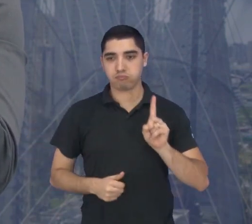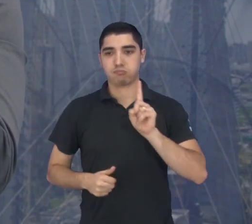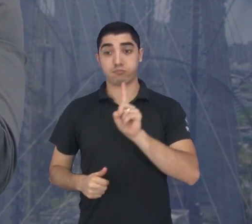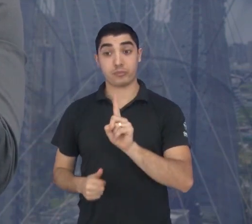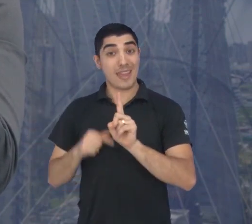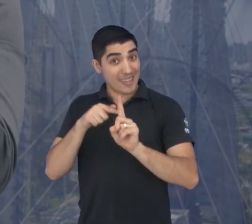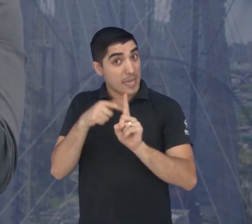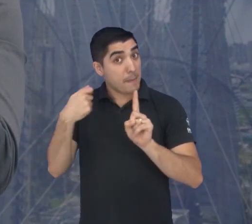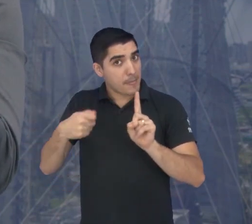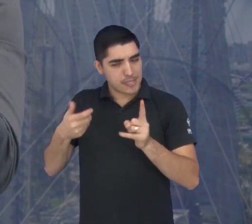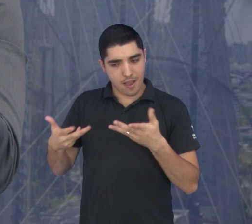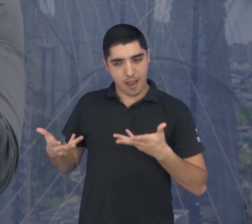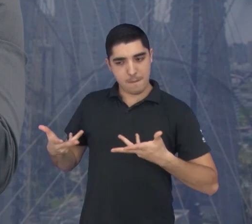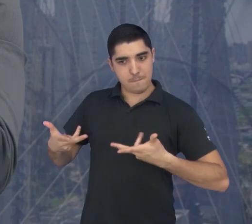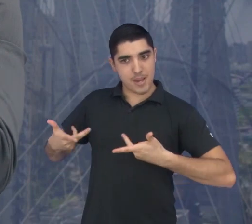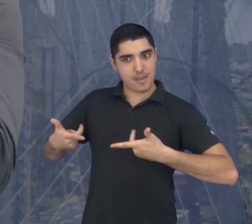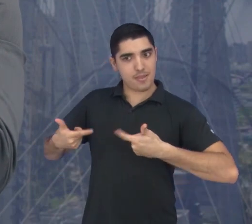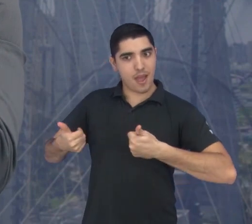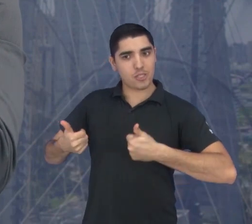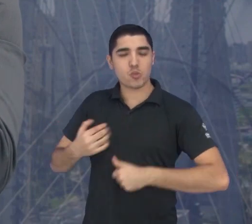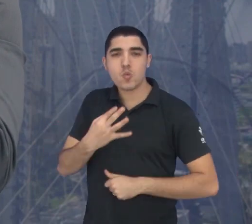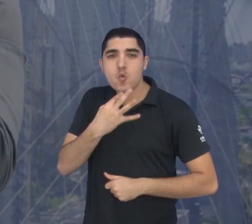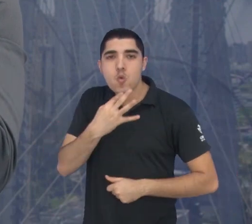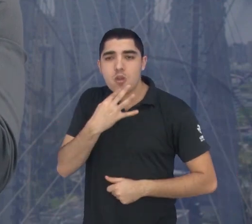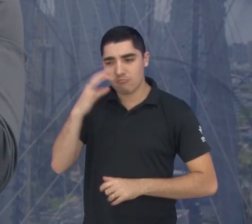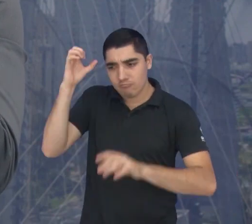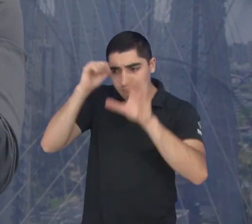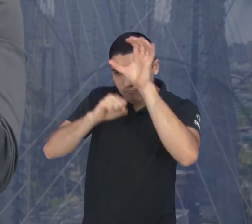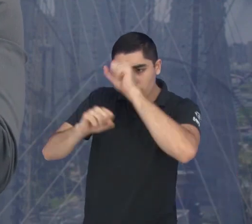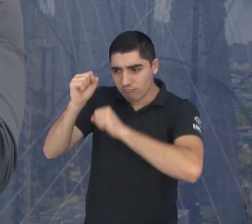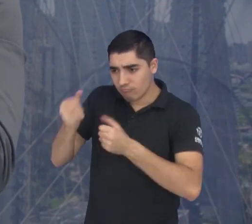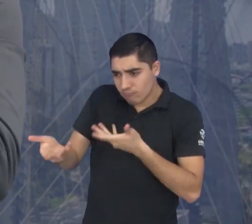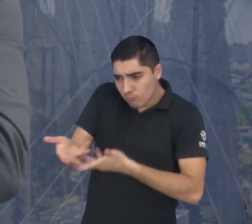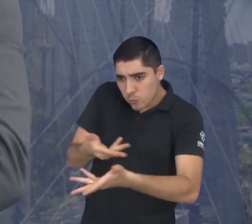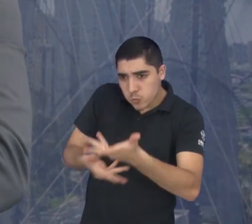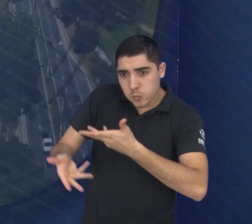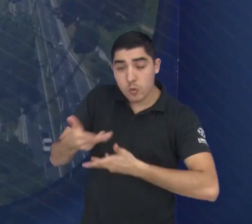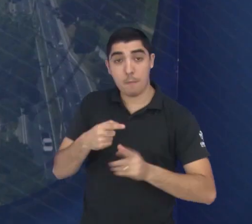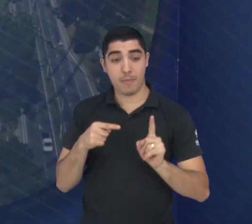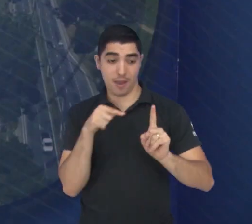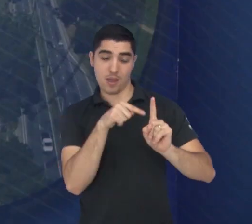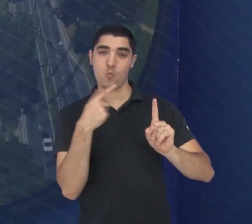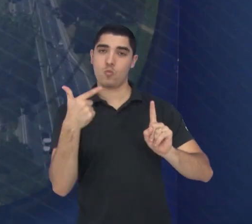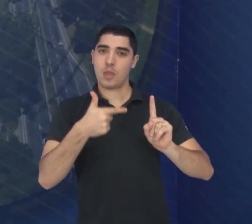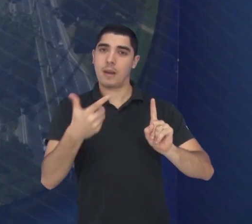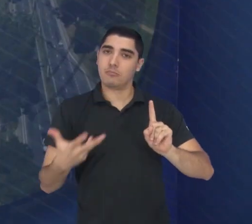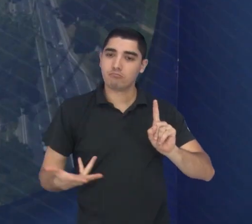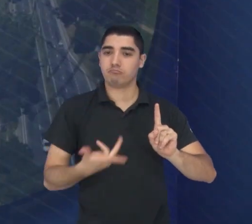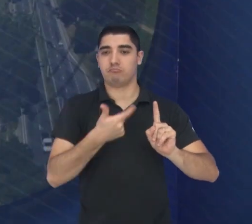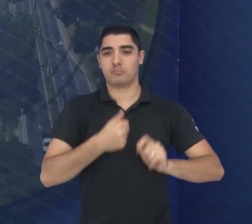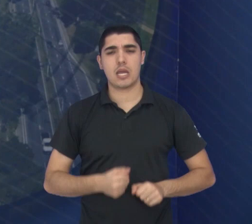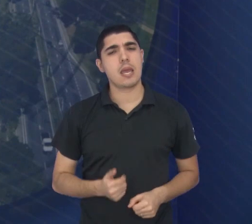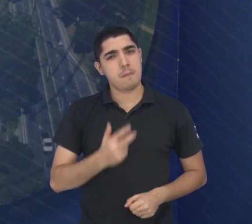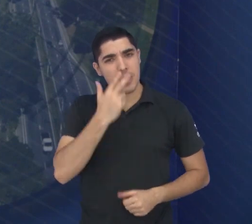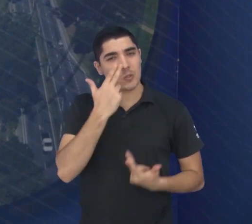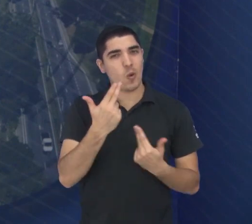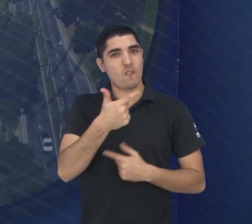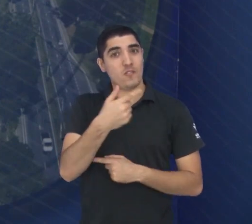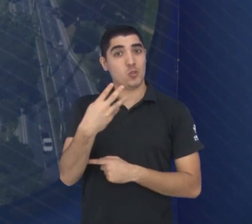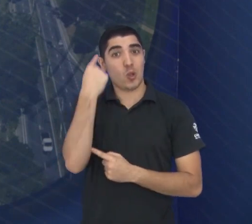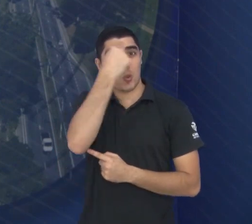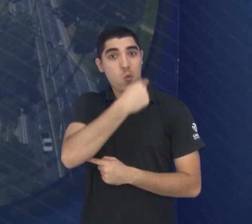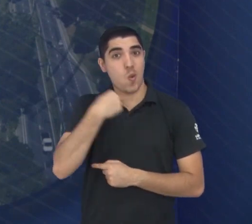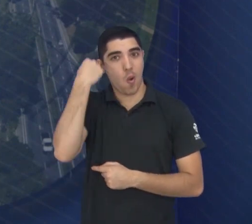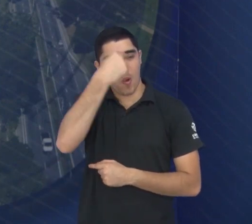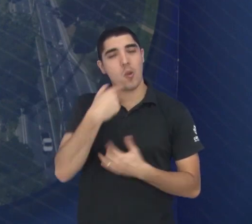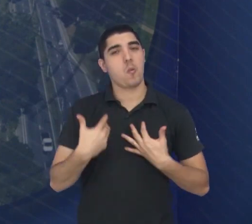muito grande de comunicação com aquela comunidade, para poder mostrar o seu trabalho. 24 horas mesmo, né? Rapidamente, para a gente